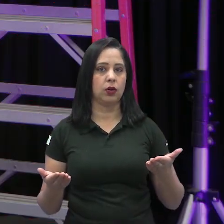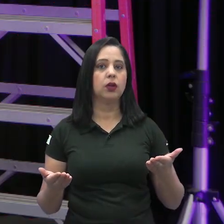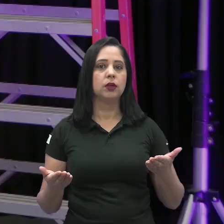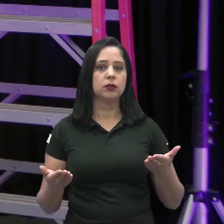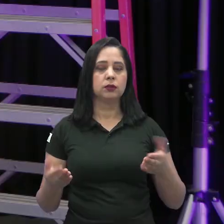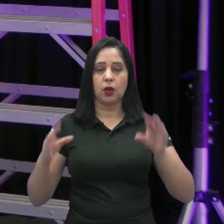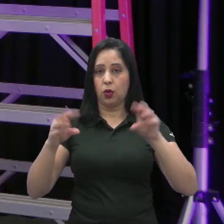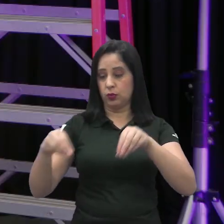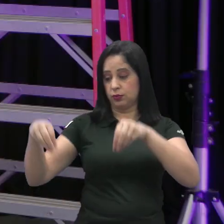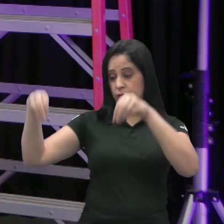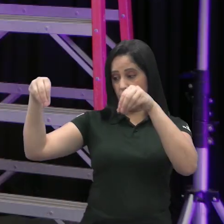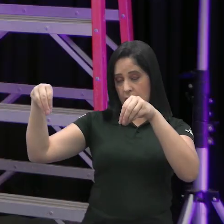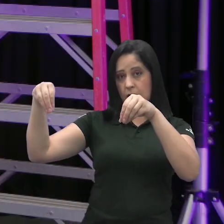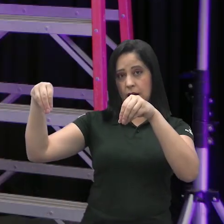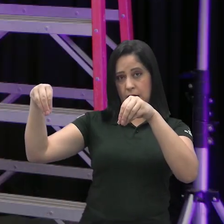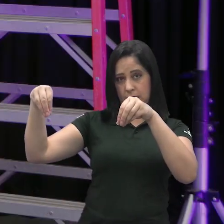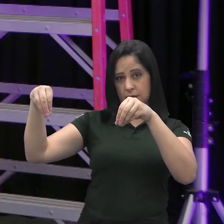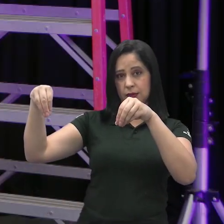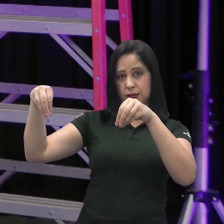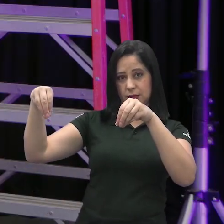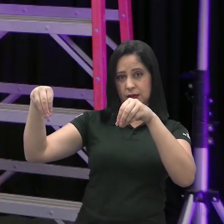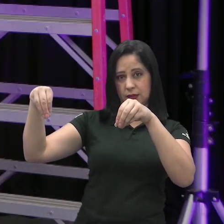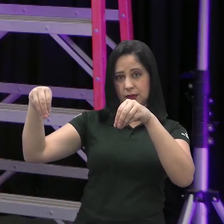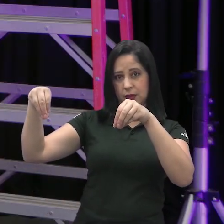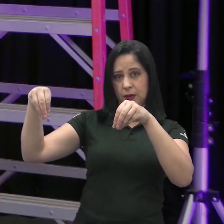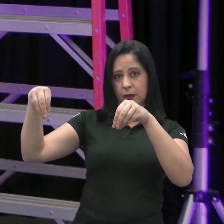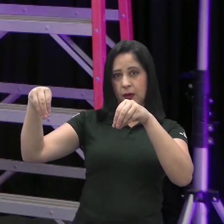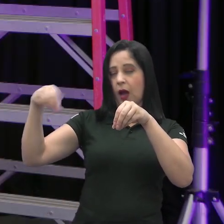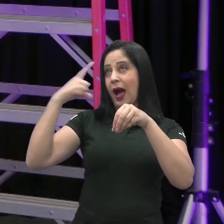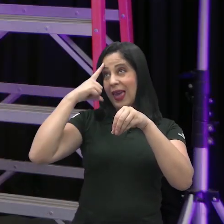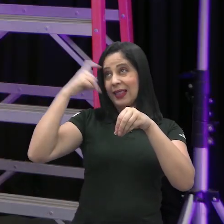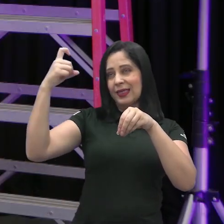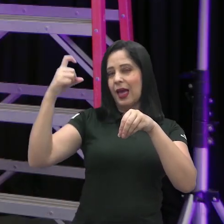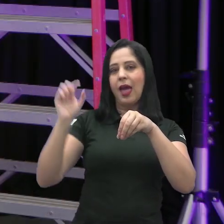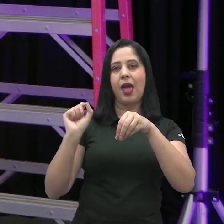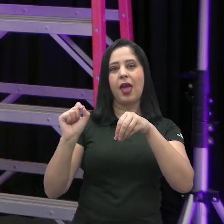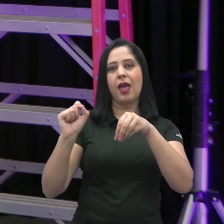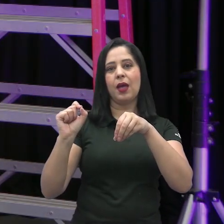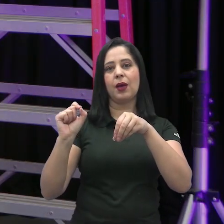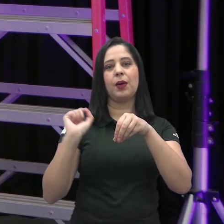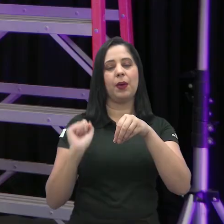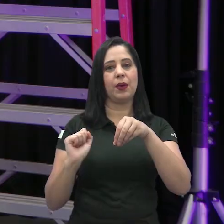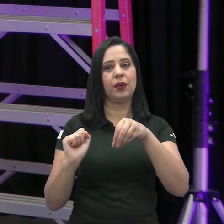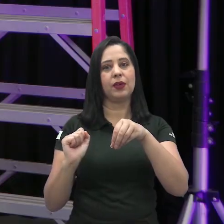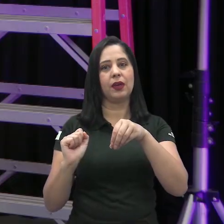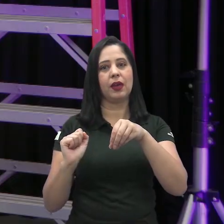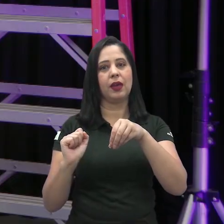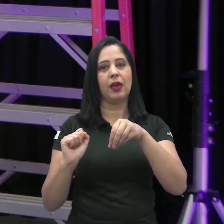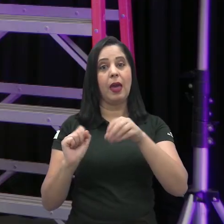mais formal, a gente trouxe essa calça de alfaiataria. A ideia para a